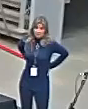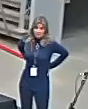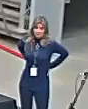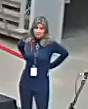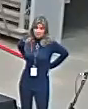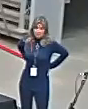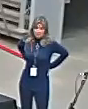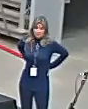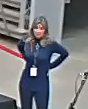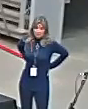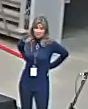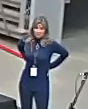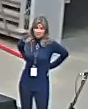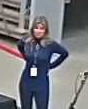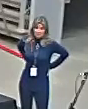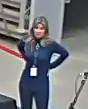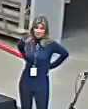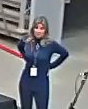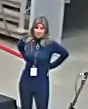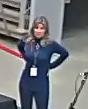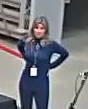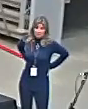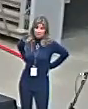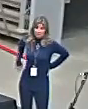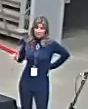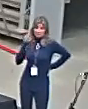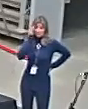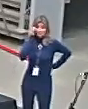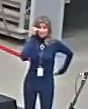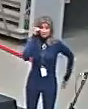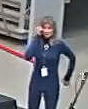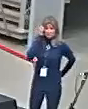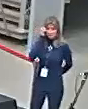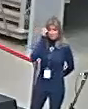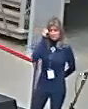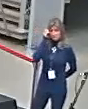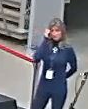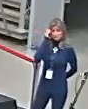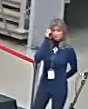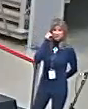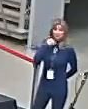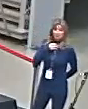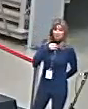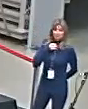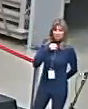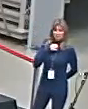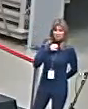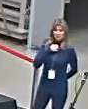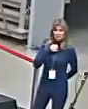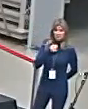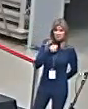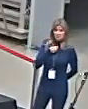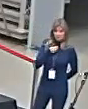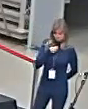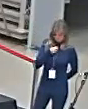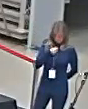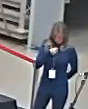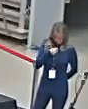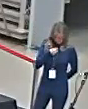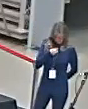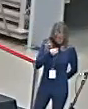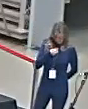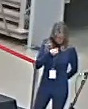eu comentei com o trocador a respeito do Sindicato de